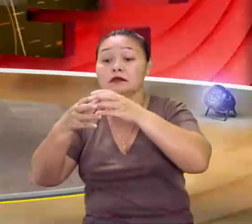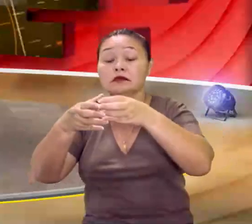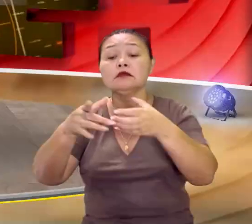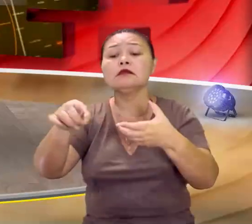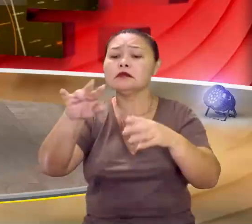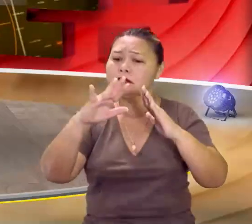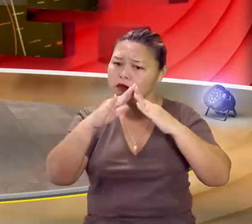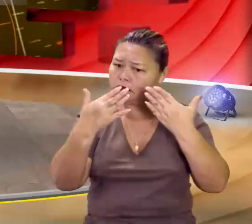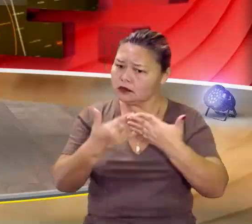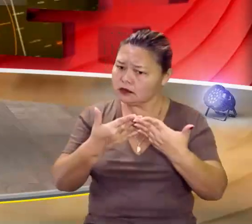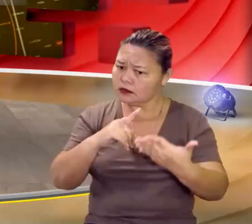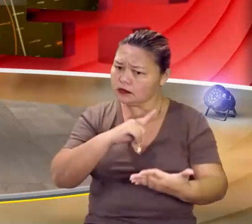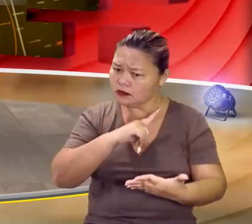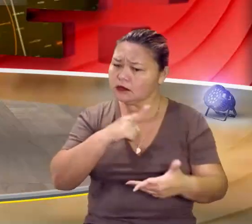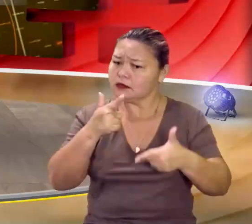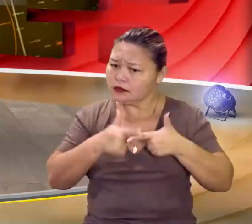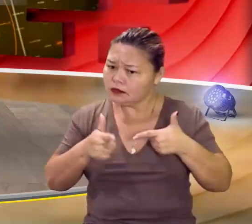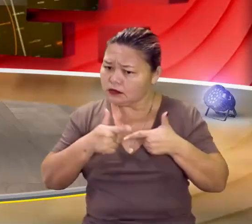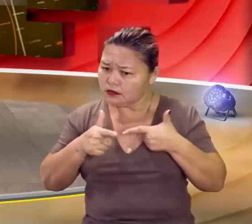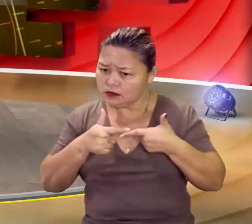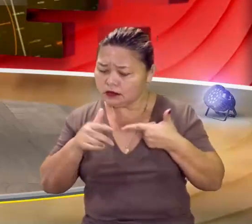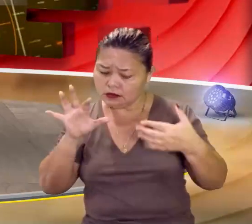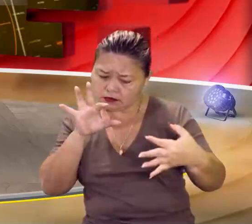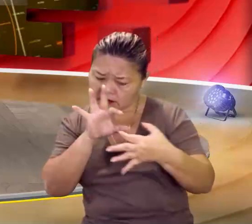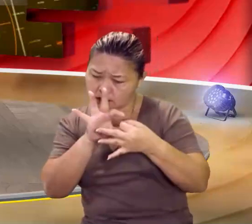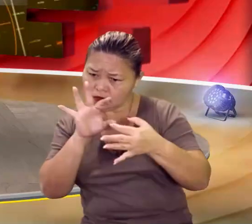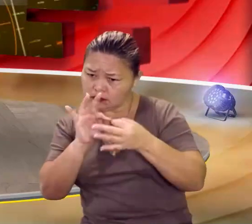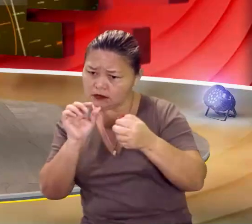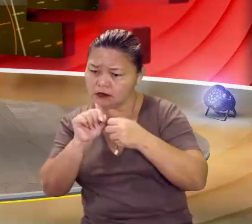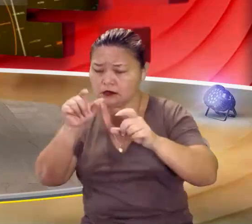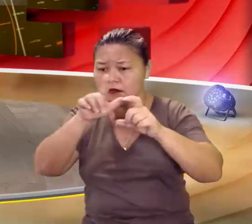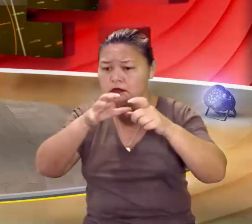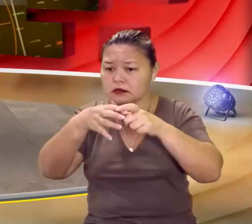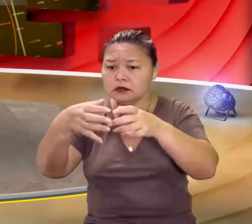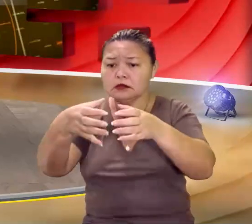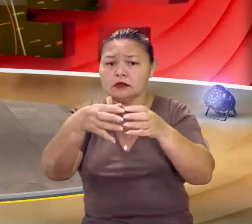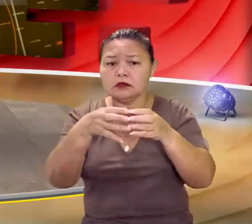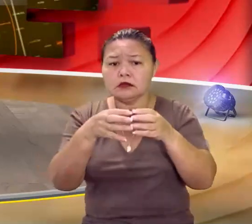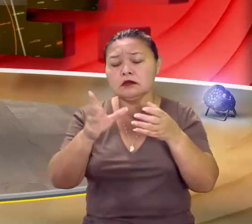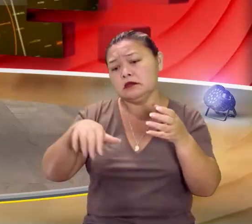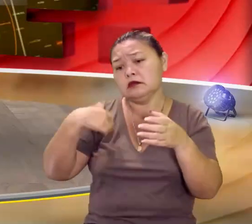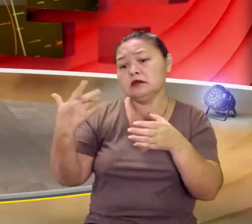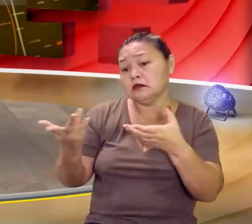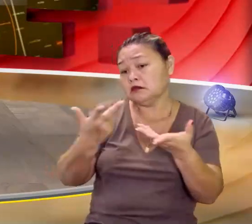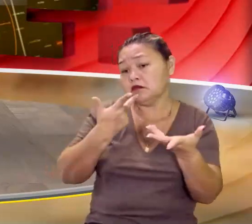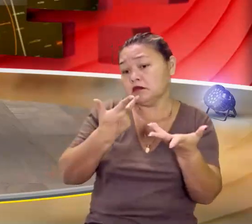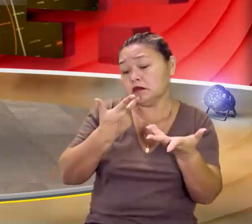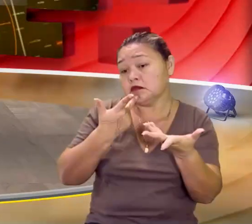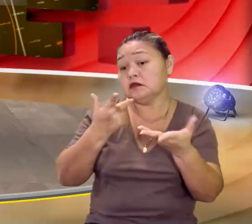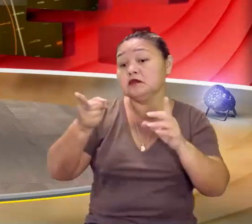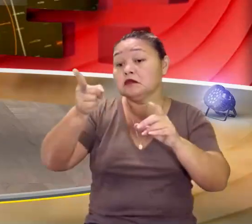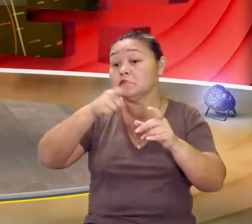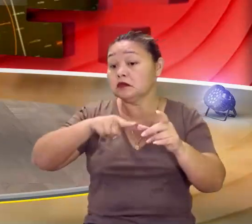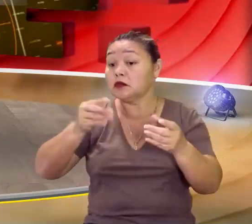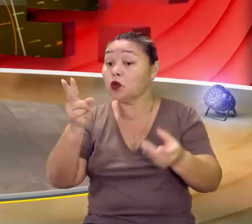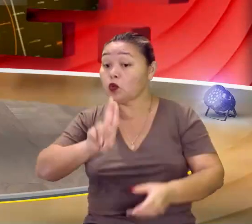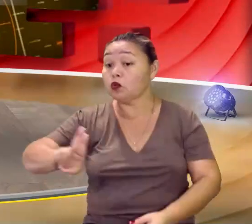onde vocês estudam, tem problemas que podem envolver essa situação de conjuntos e a gente tratar aí do diagrama de